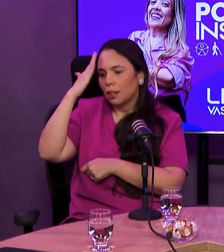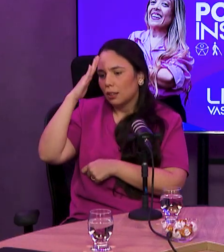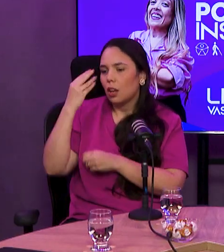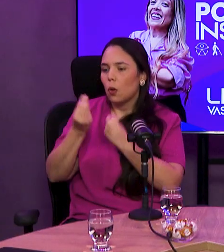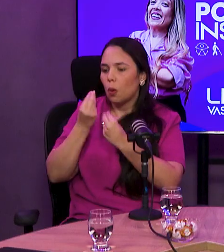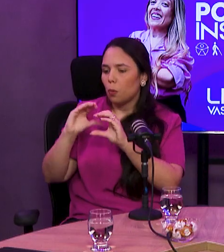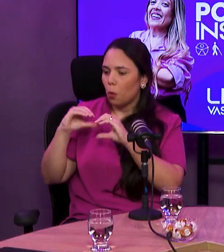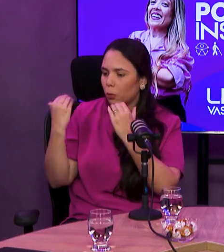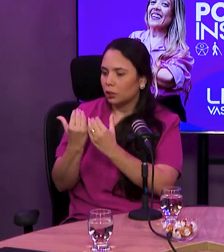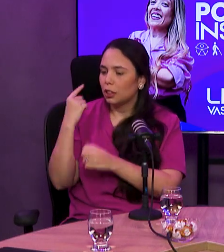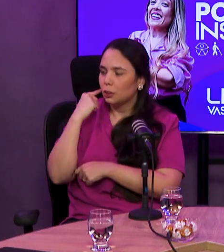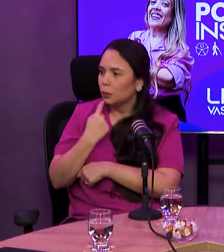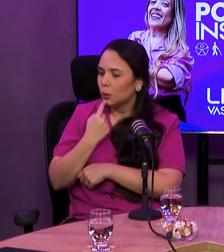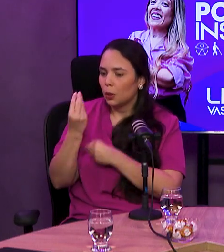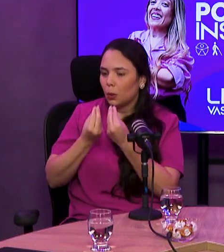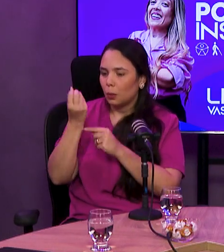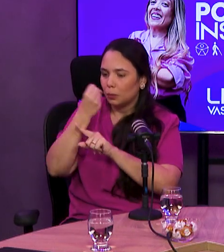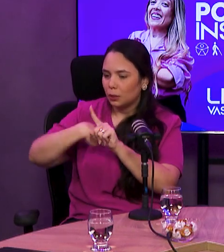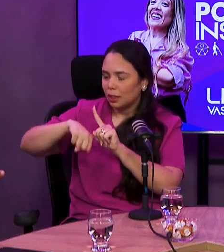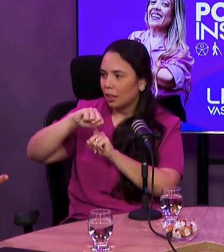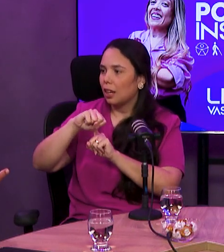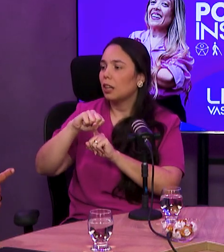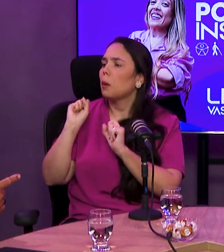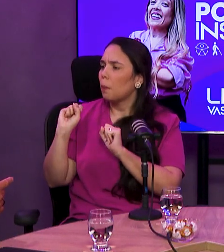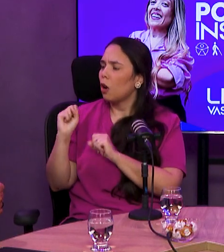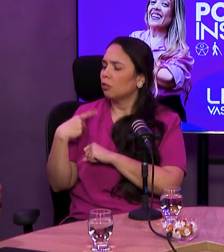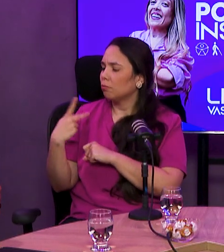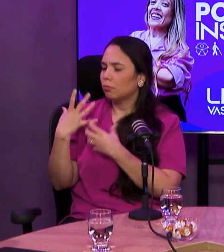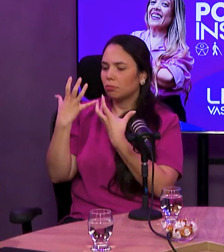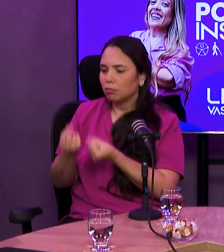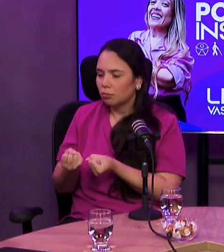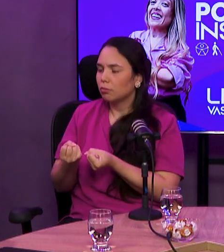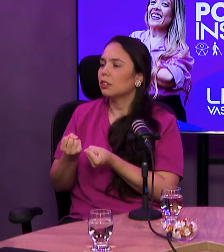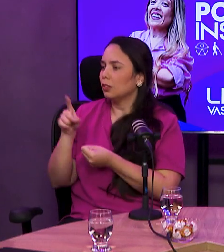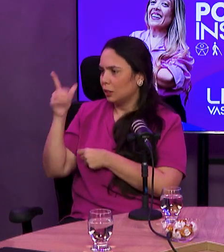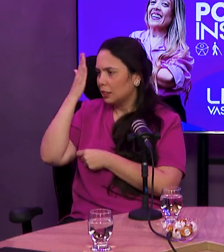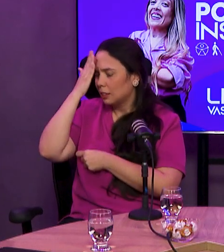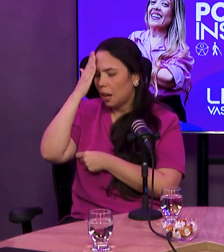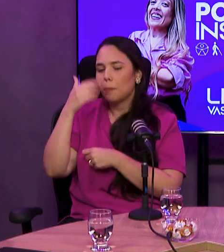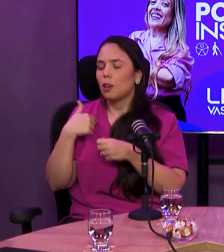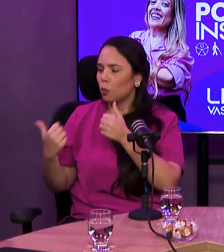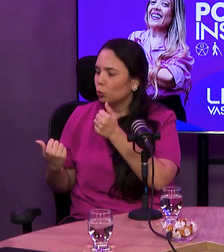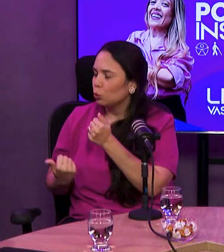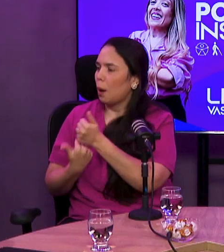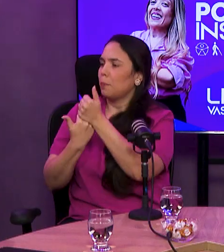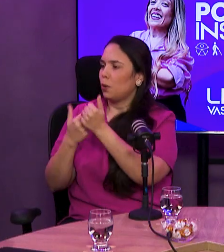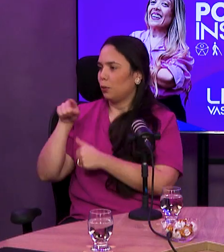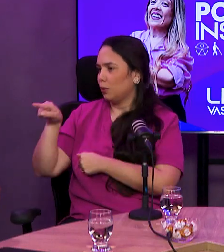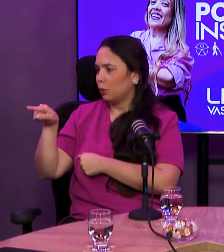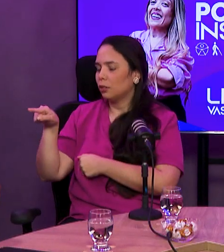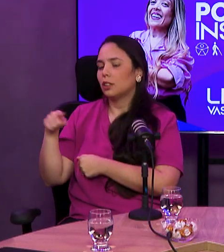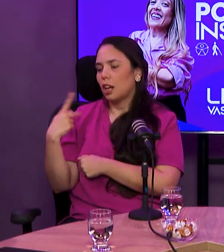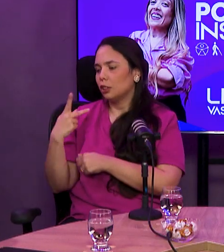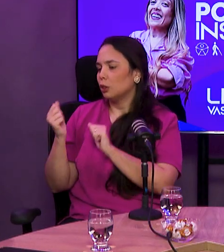a comunidade, a sociedade. E pode contar comigo para o que der e vier, você sabe que eu sou sua parceira. E